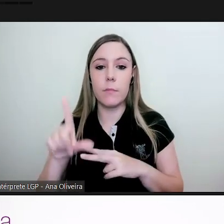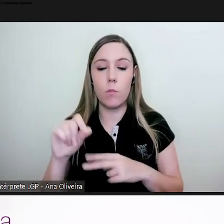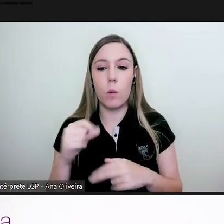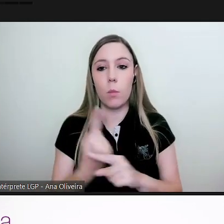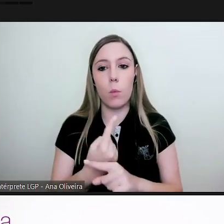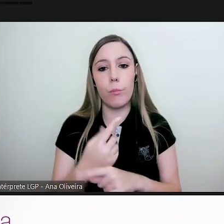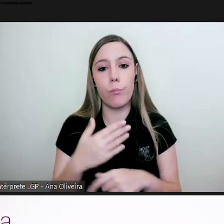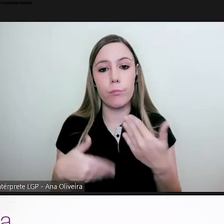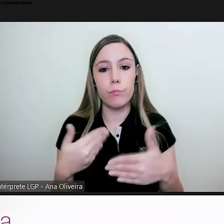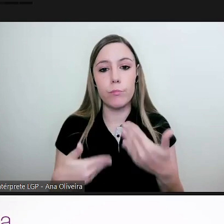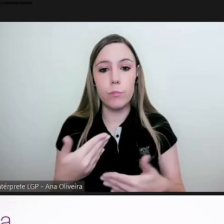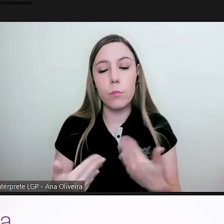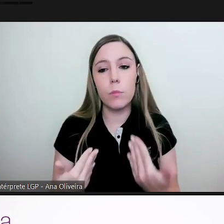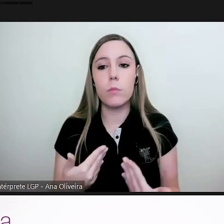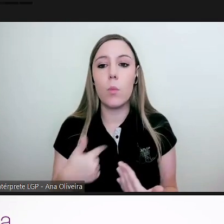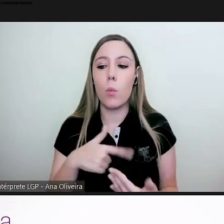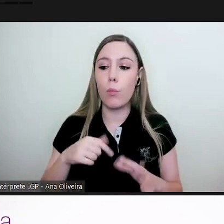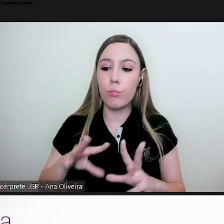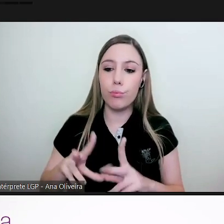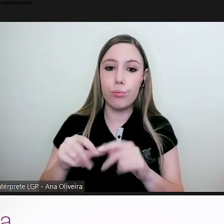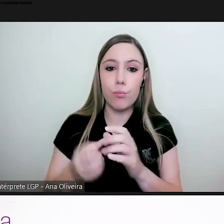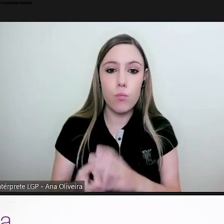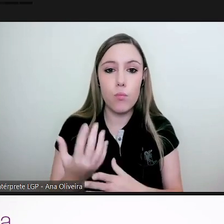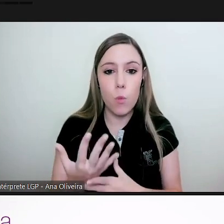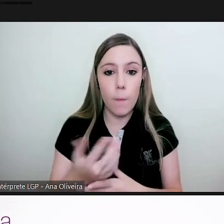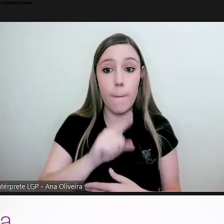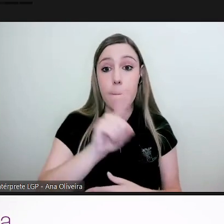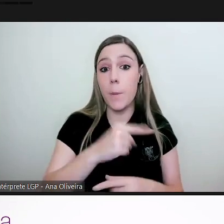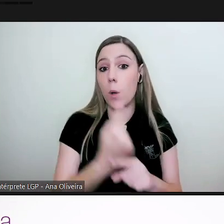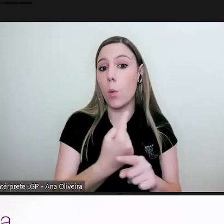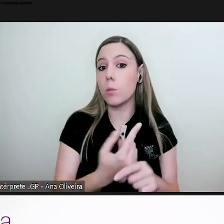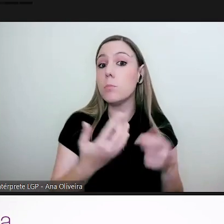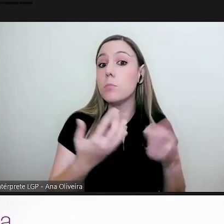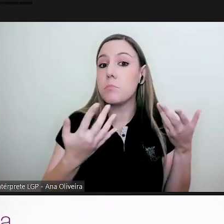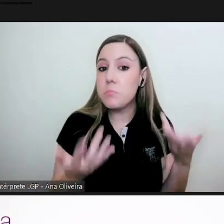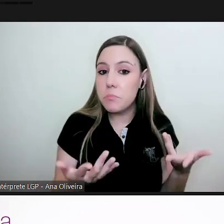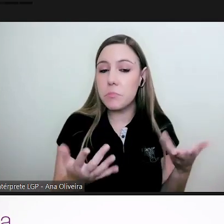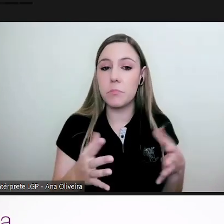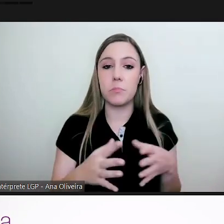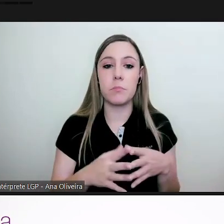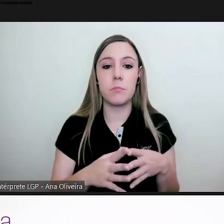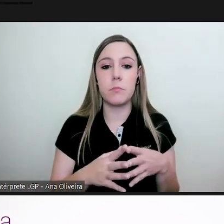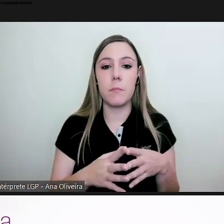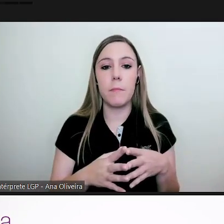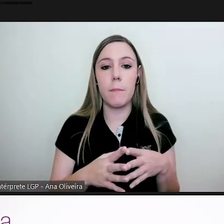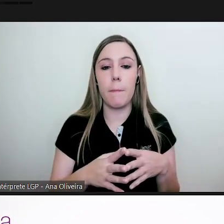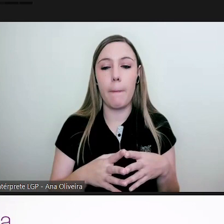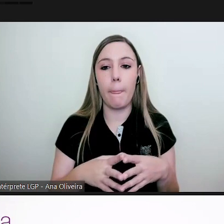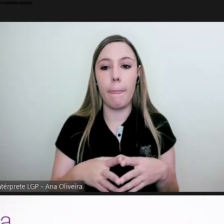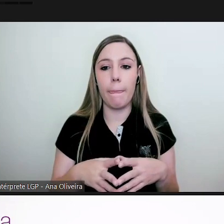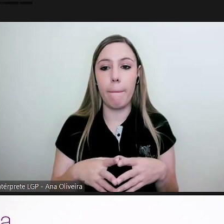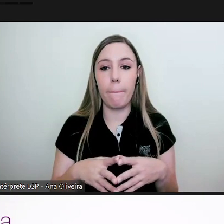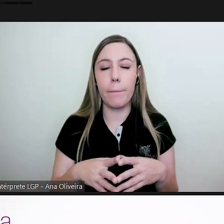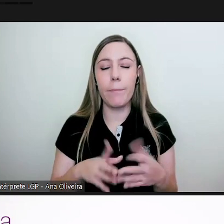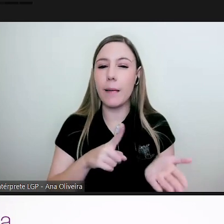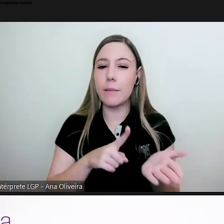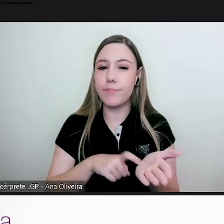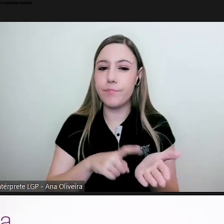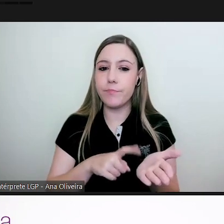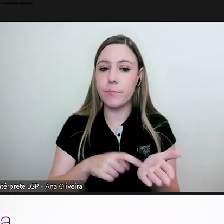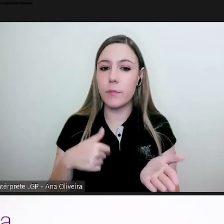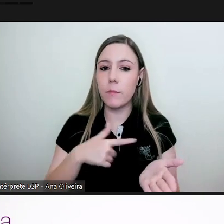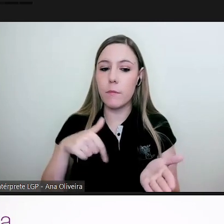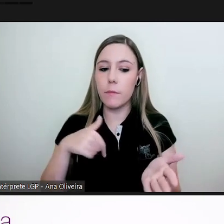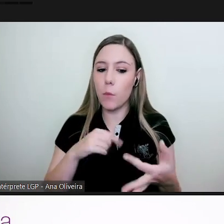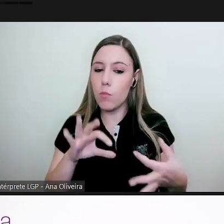operações que vamos desenvolvendo. Portanto, a primeira coisa aqui foi necessariamente a necessidade de nos